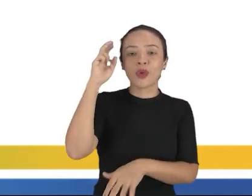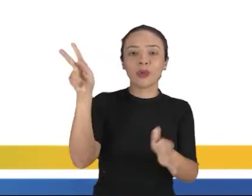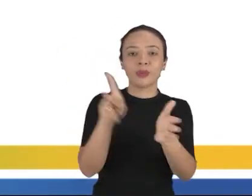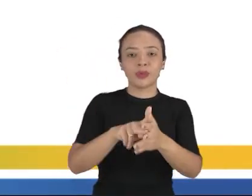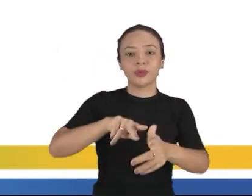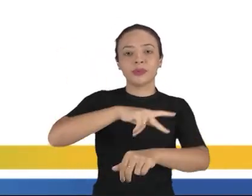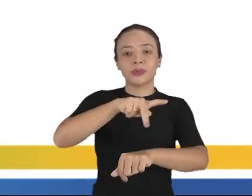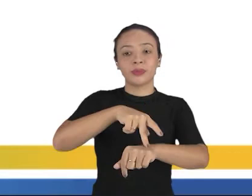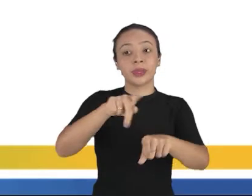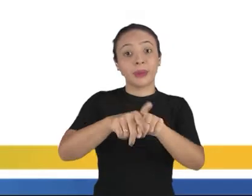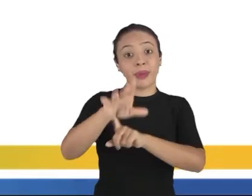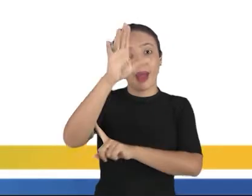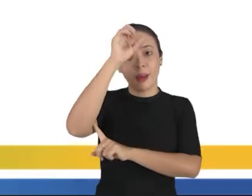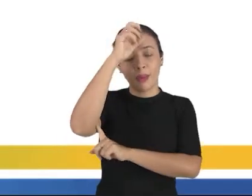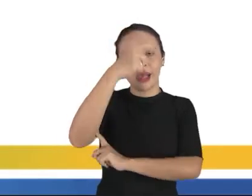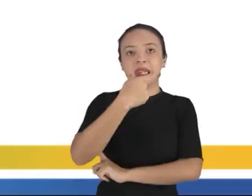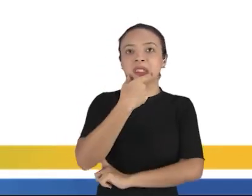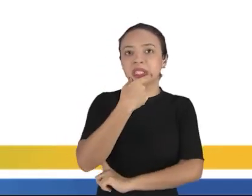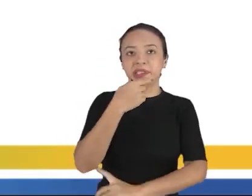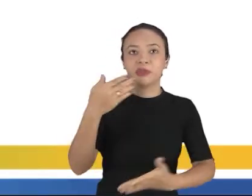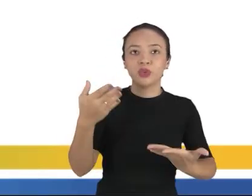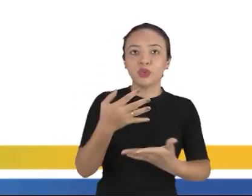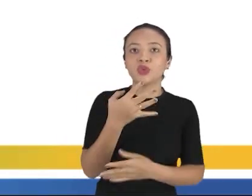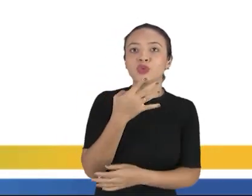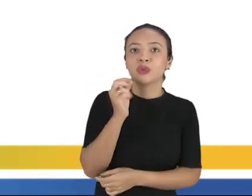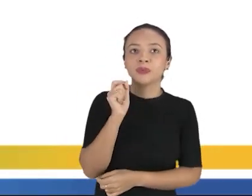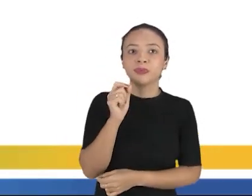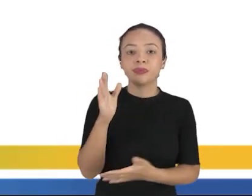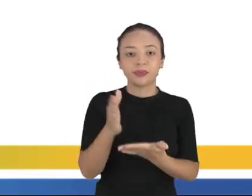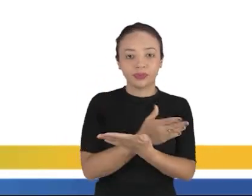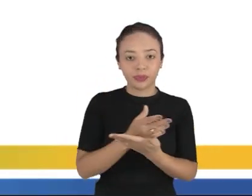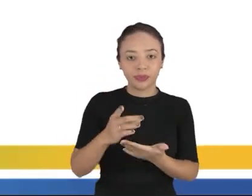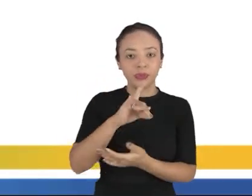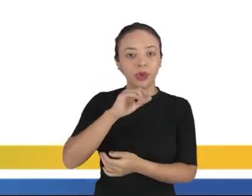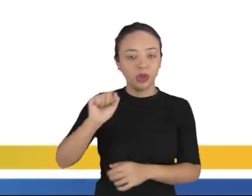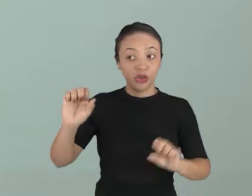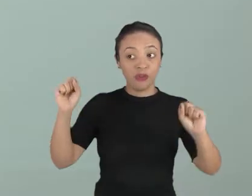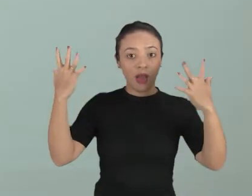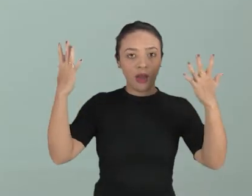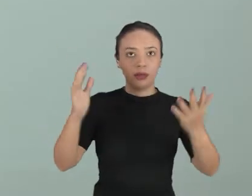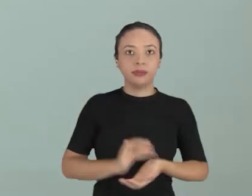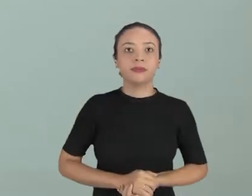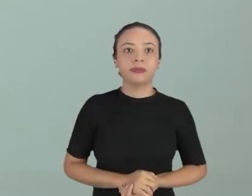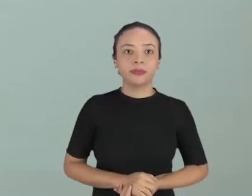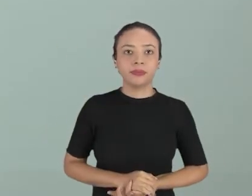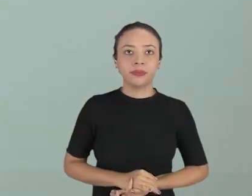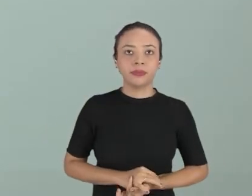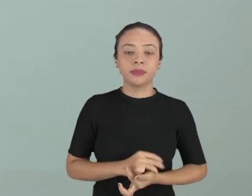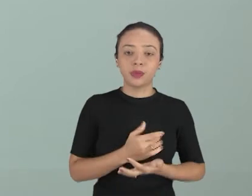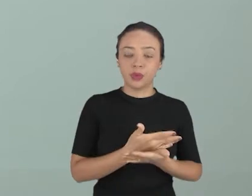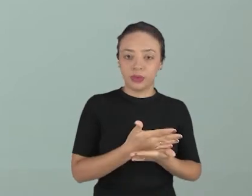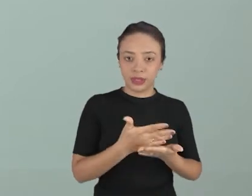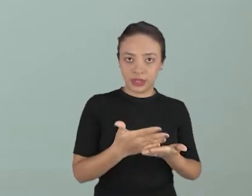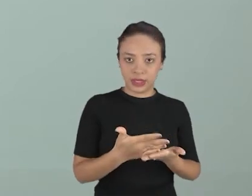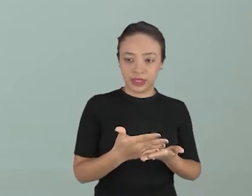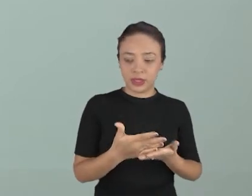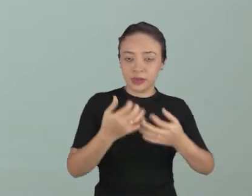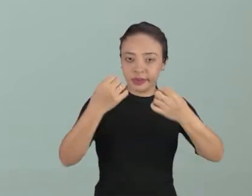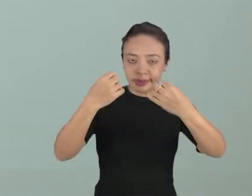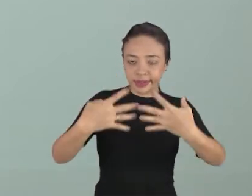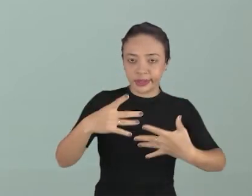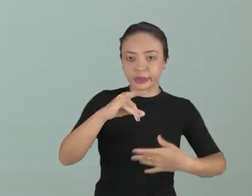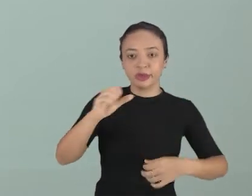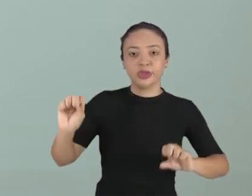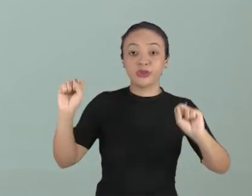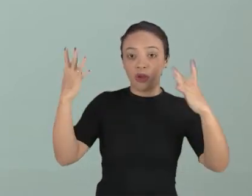do aprendizado da língua inglesa. Hoje nós conheceremos algumas dessas datas comemorativas. Então vamos lá. Iniciando falando sobre as datas